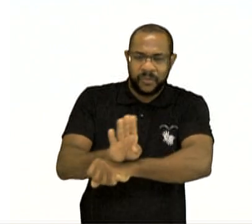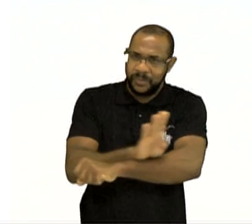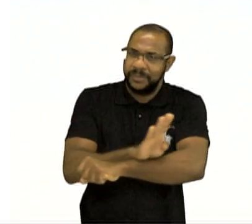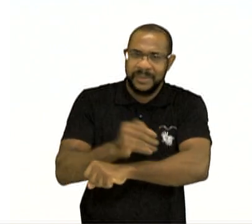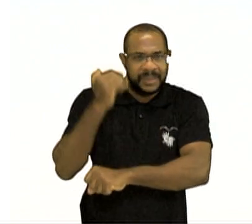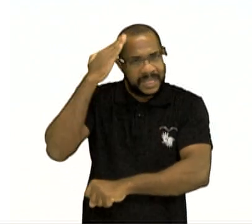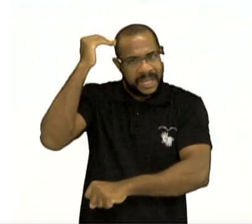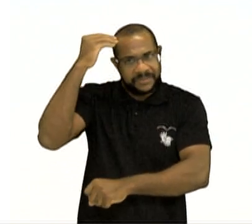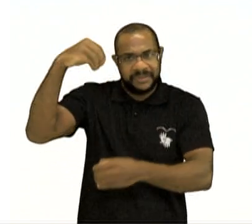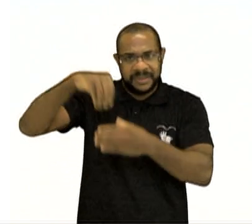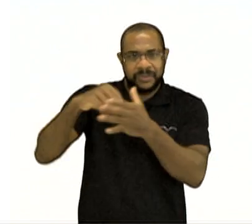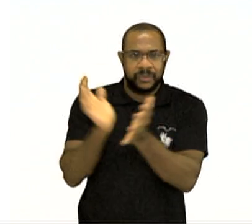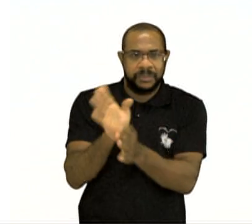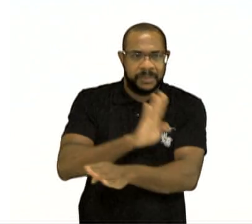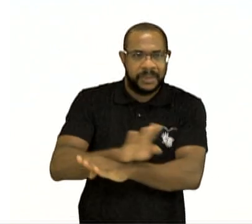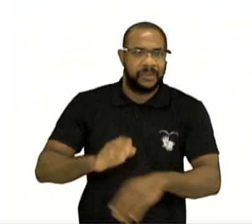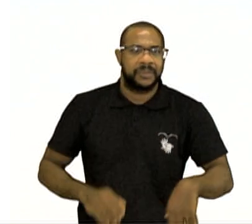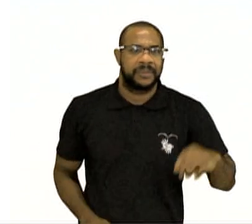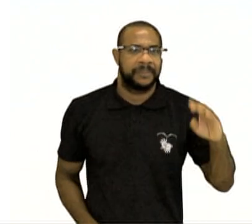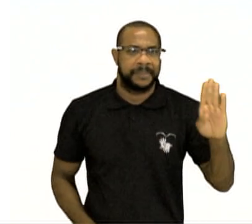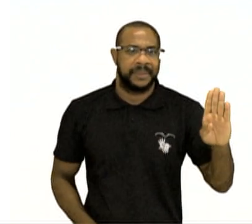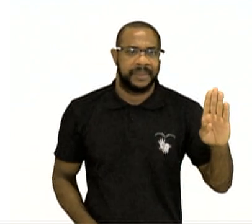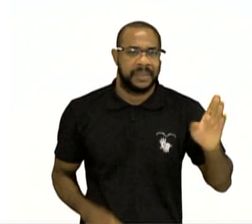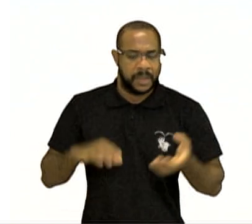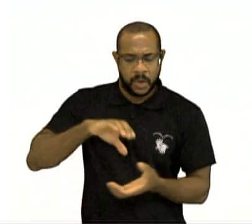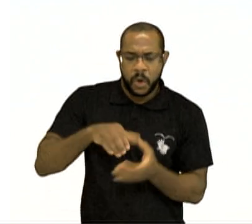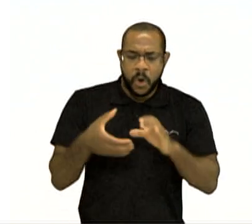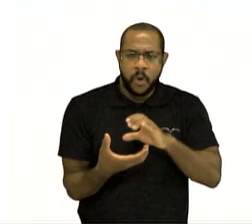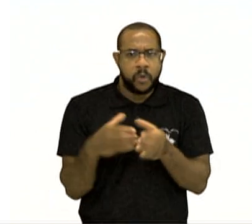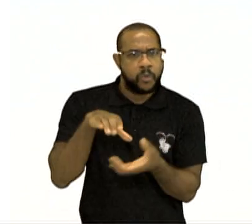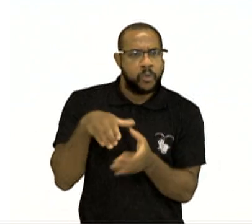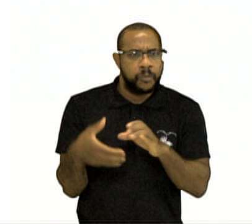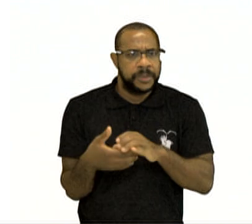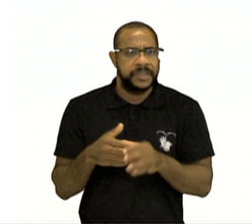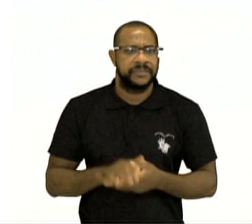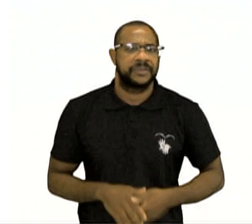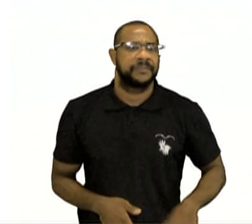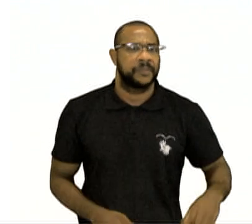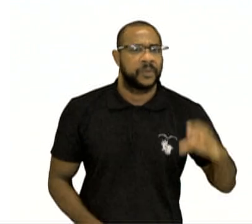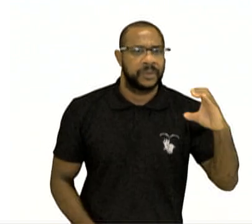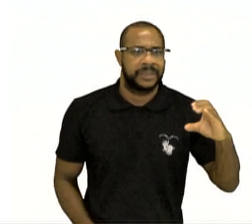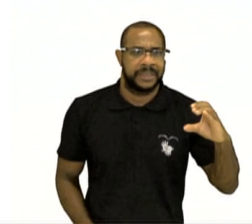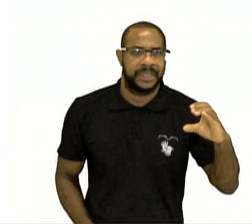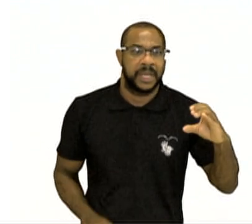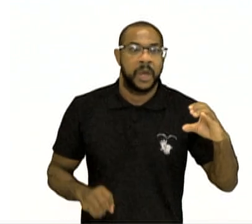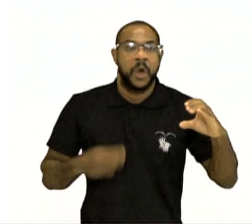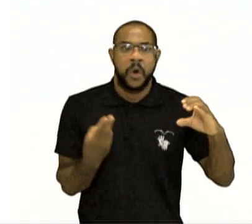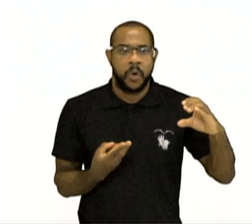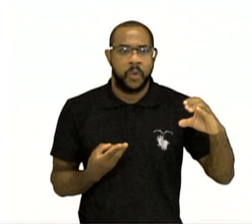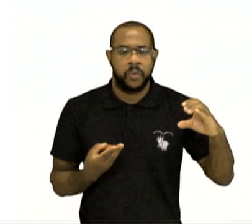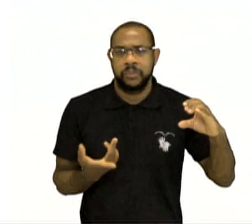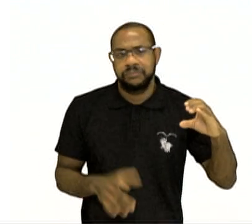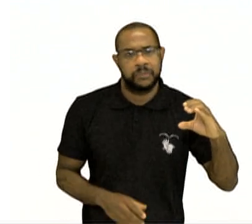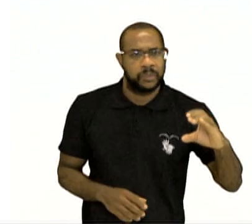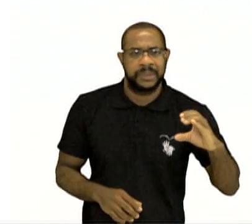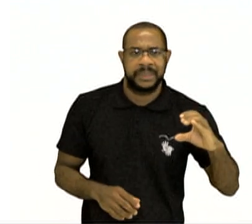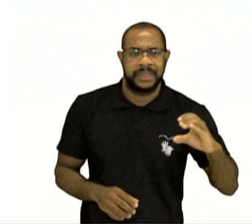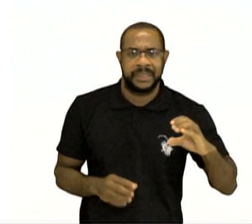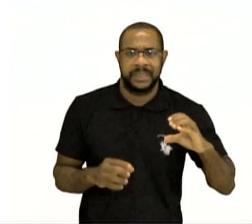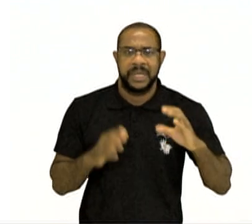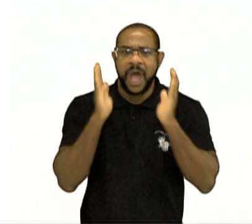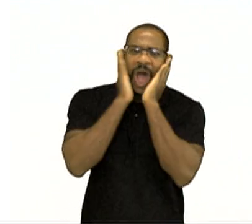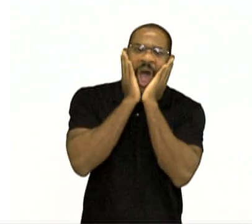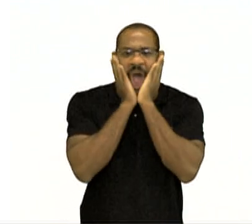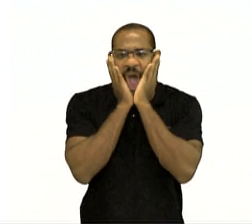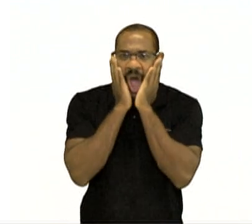que foram os cubistas? Será que foram os impressionistas que utilizaram a luz da vela? Eu já volto